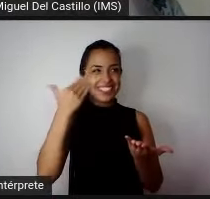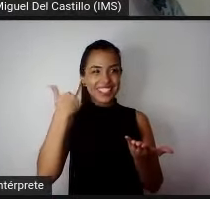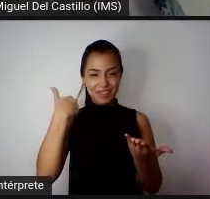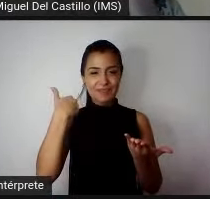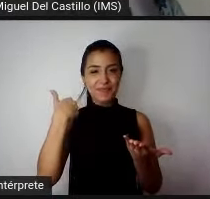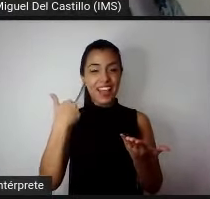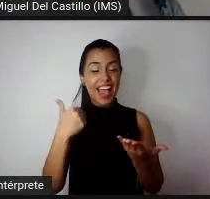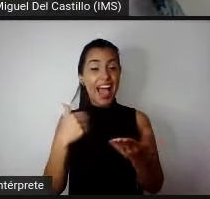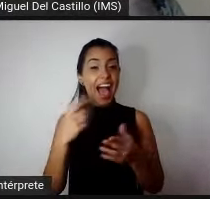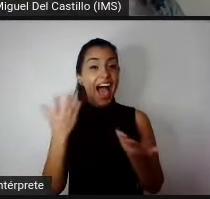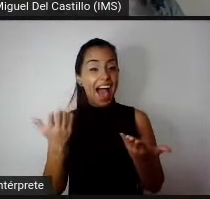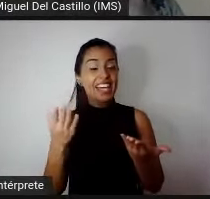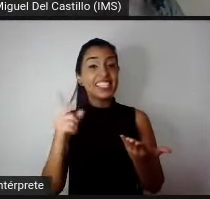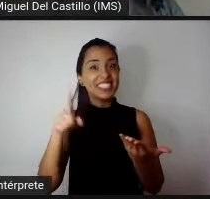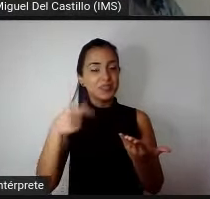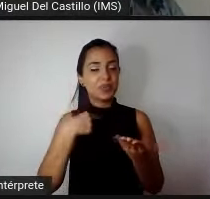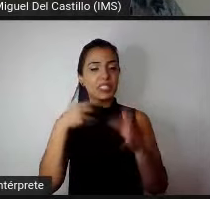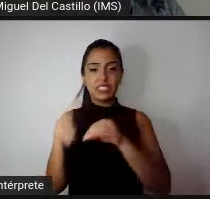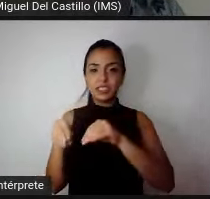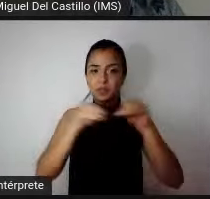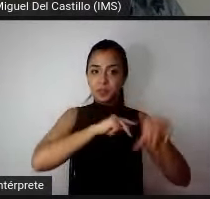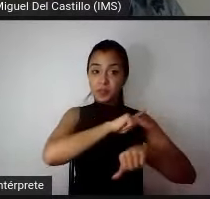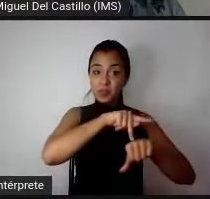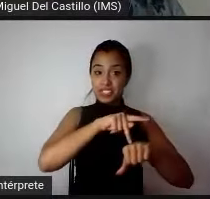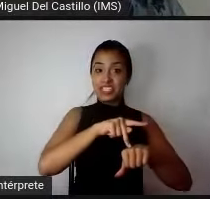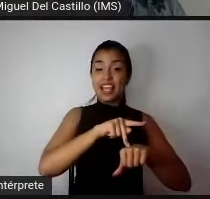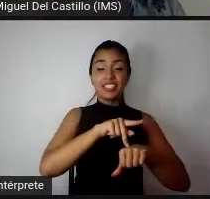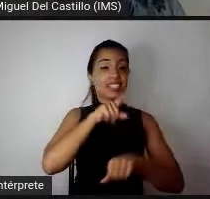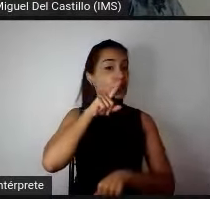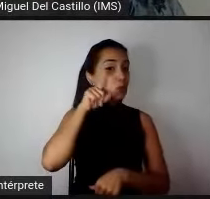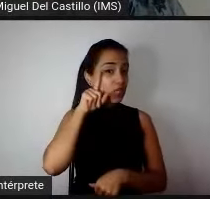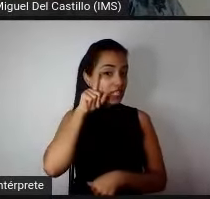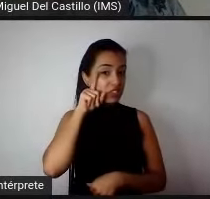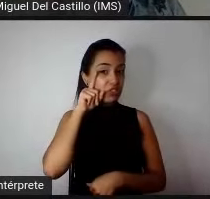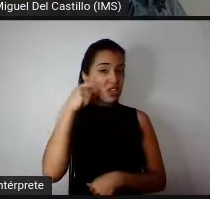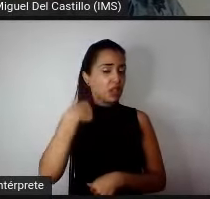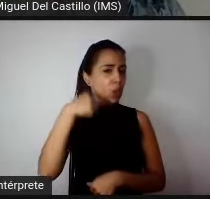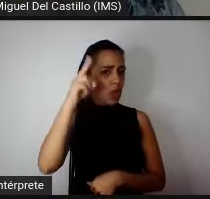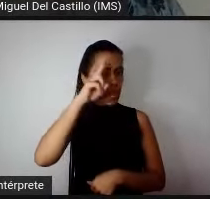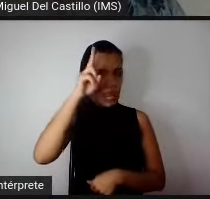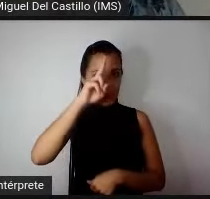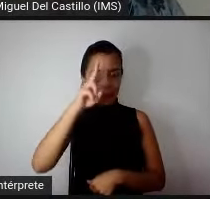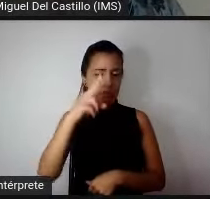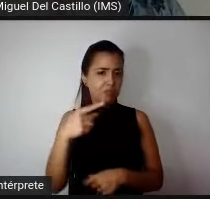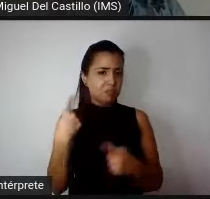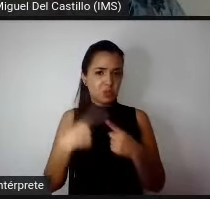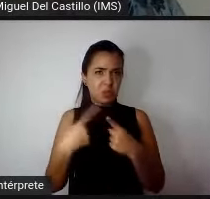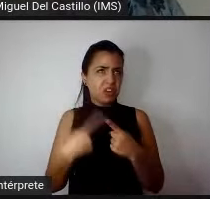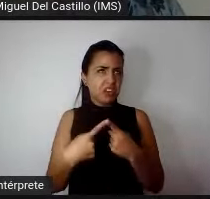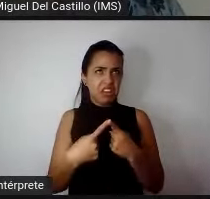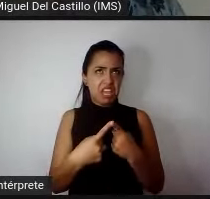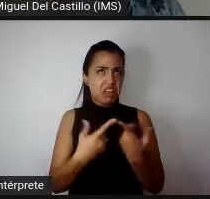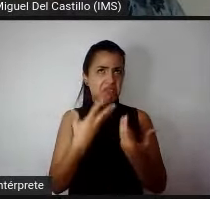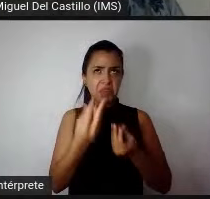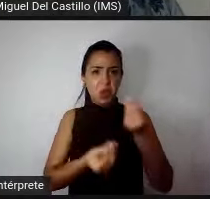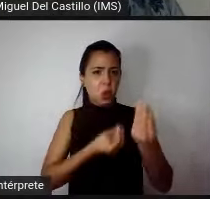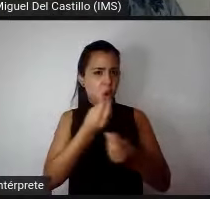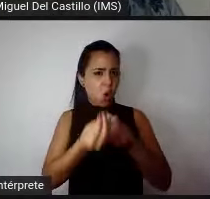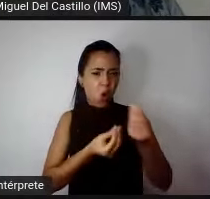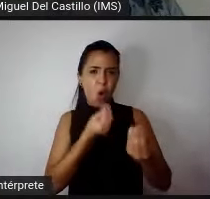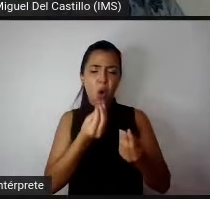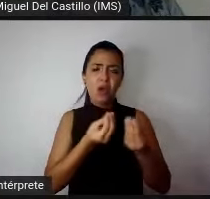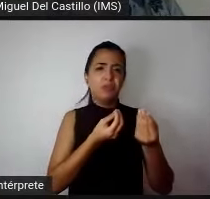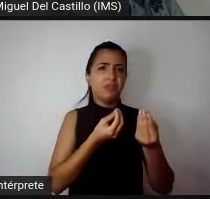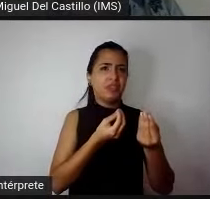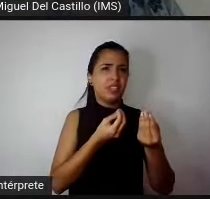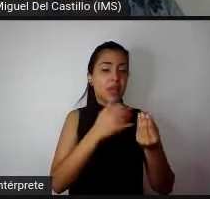aí fui para os Estados Unidos, não sei exatamente para que e como. Mas eu me lembro que eu estava no meio de